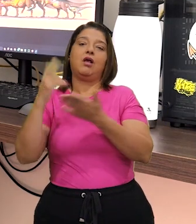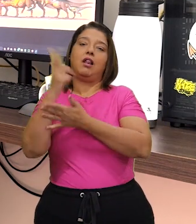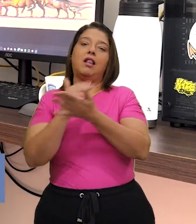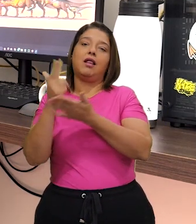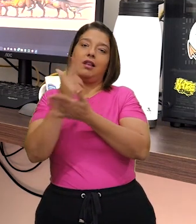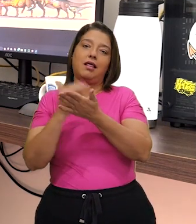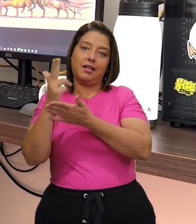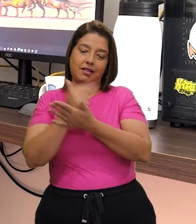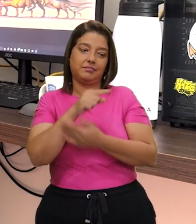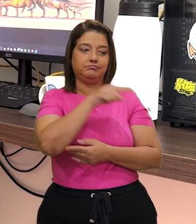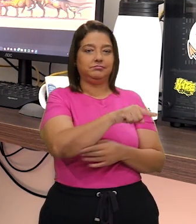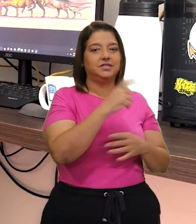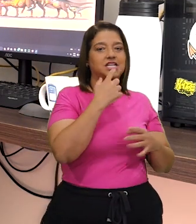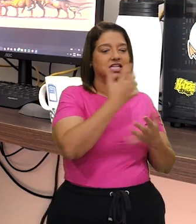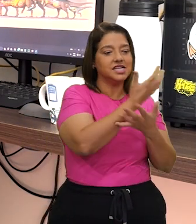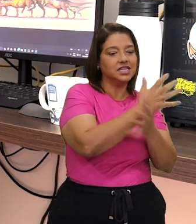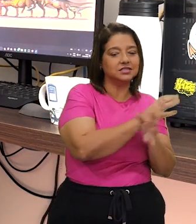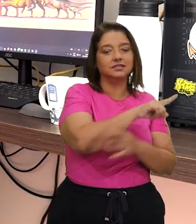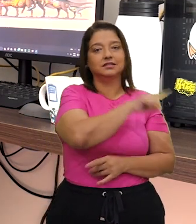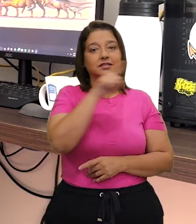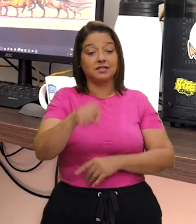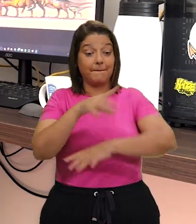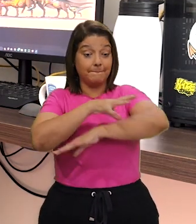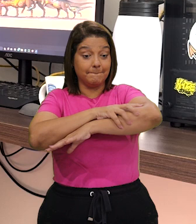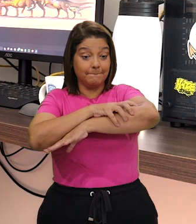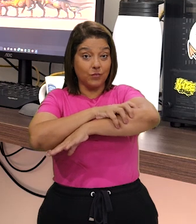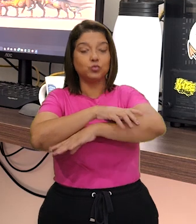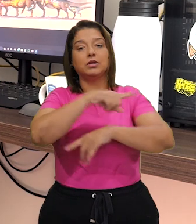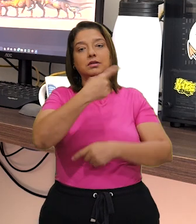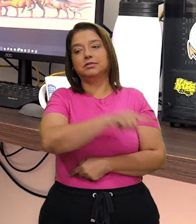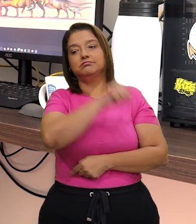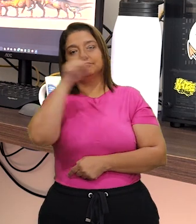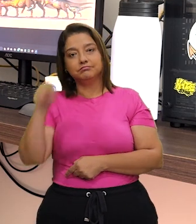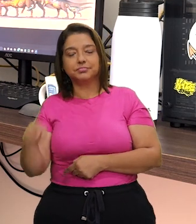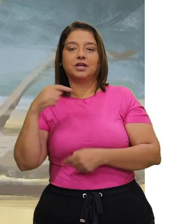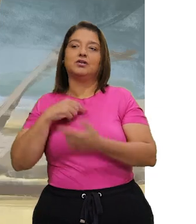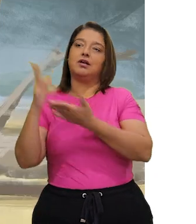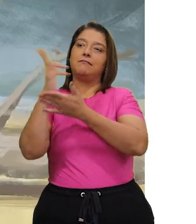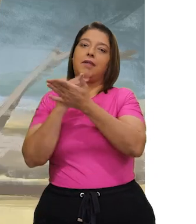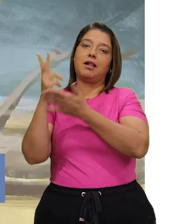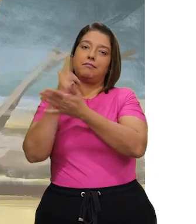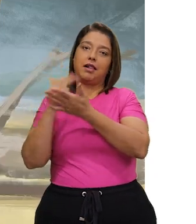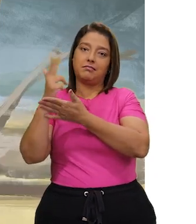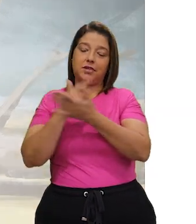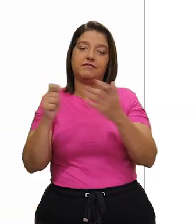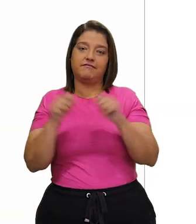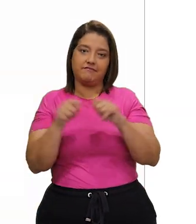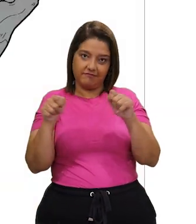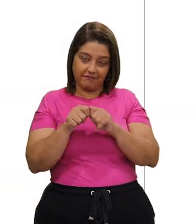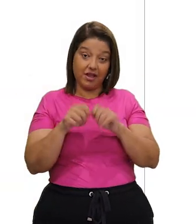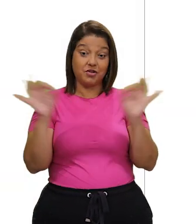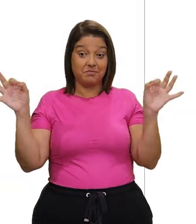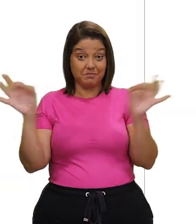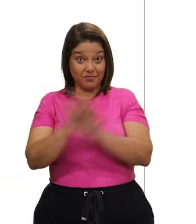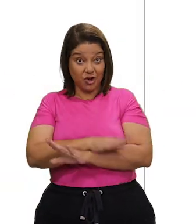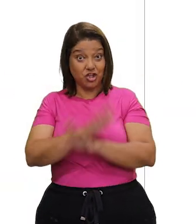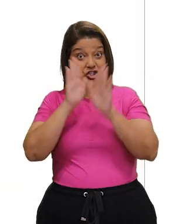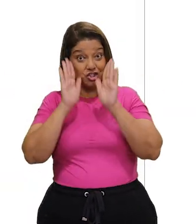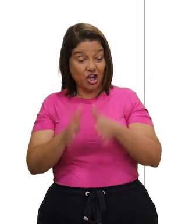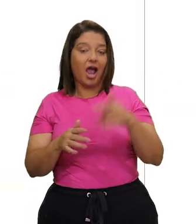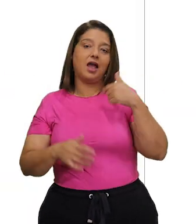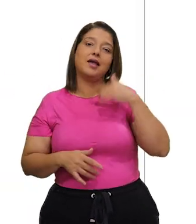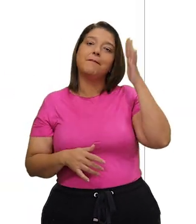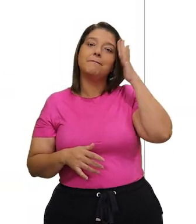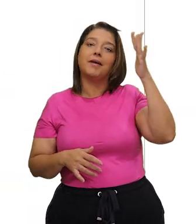esqueleto musculatura E aí sim eu desenho por cima depois que eu tenho o desenho do meu dinossauro aí eu vou pensar a questão